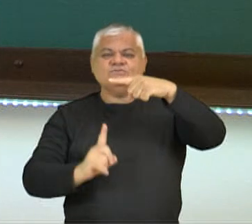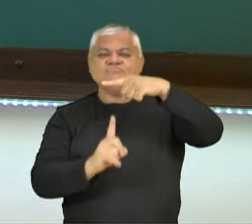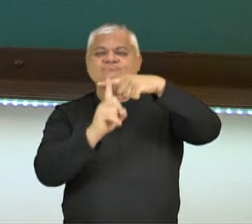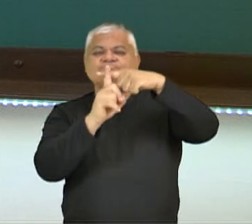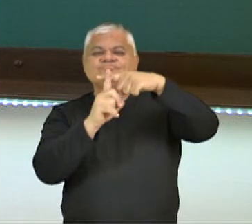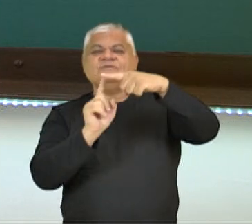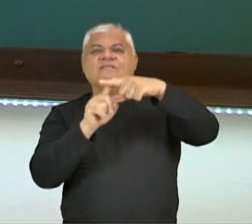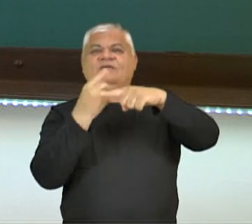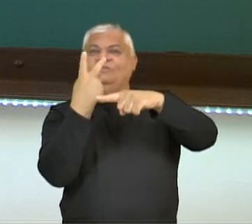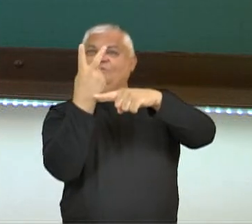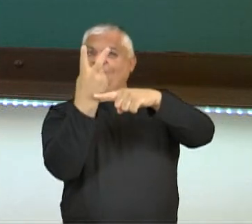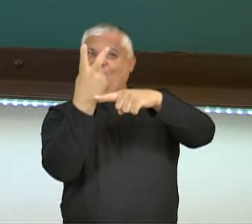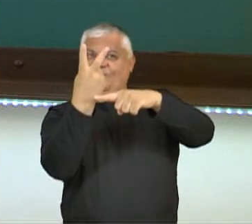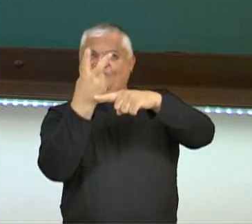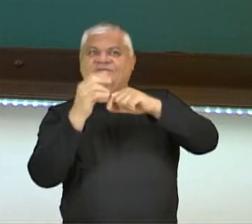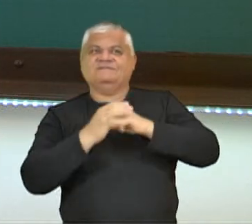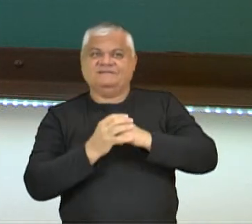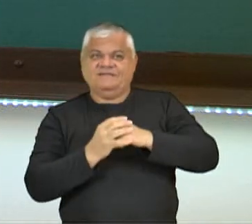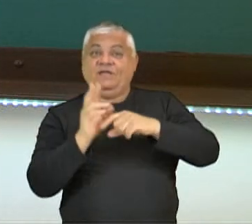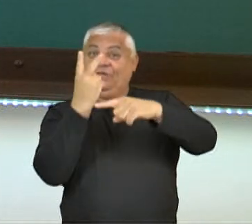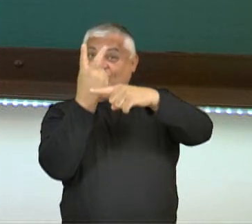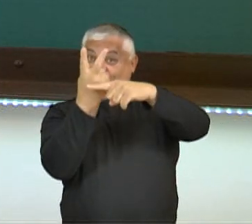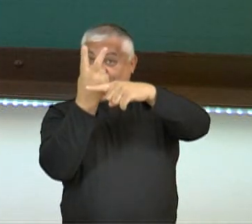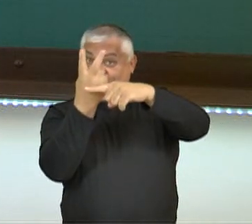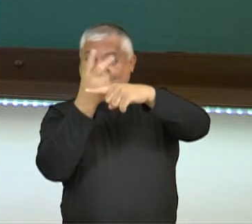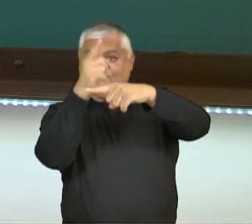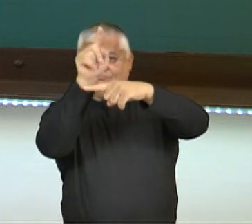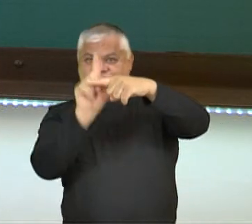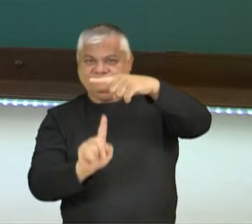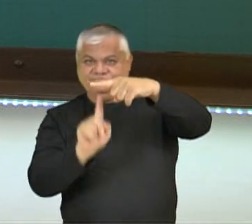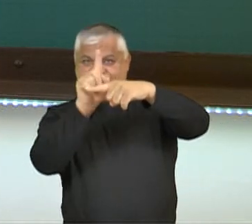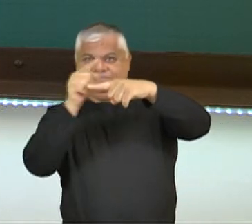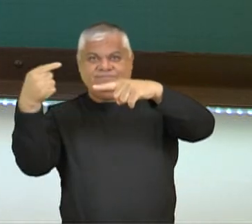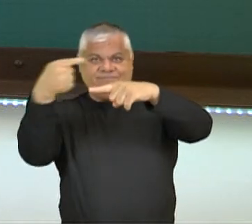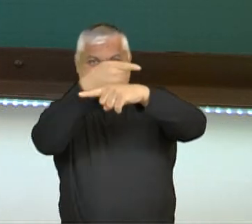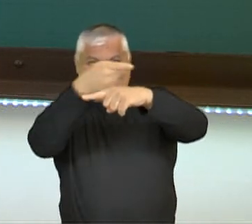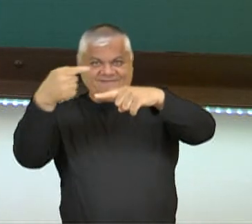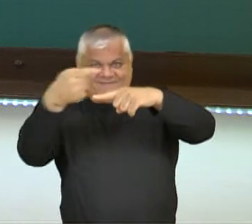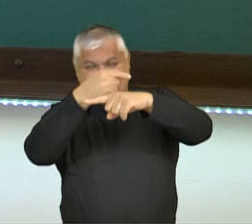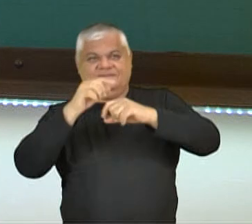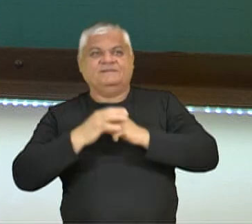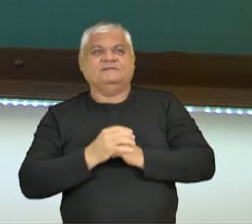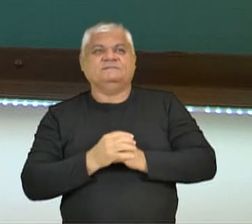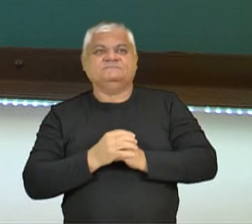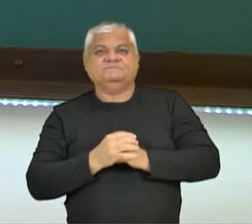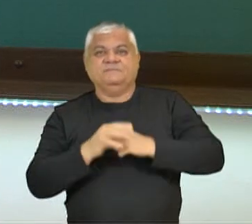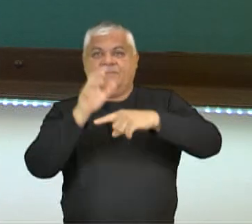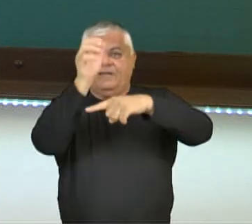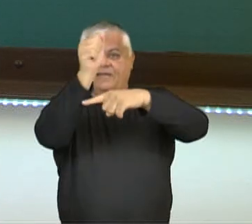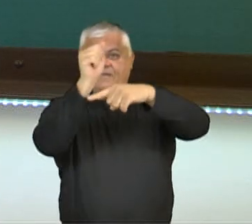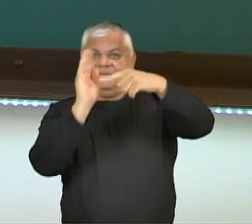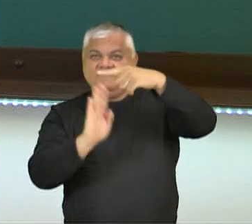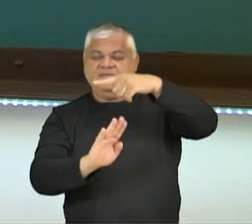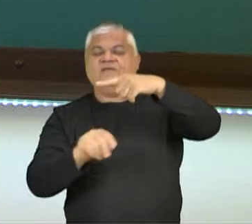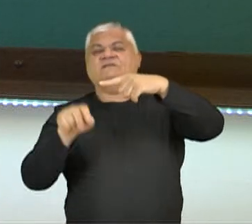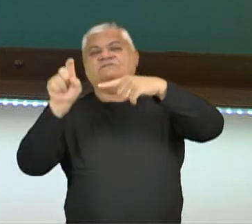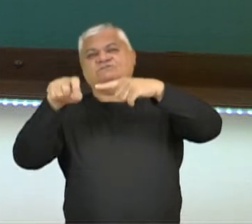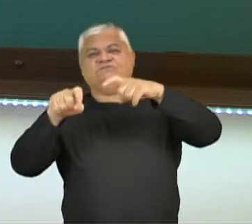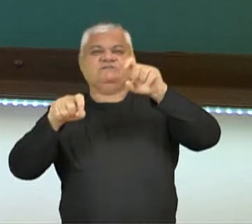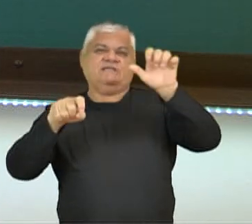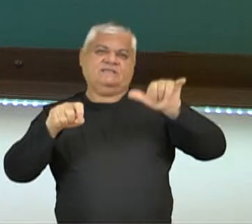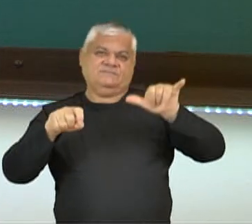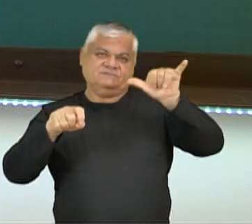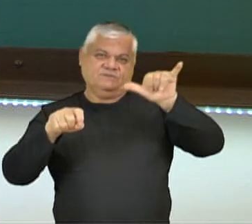2 pares de ângulos, olha aqui, ó, opostos pelo vértice, ok? A e B, X